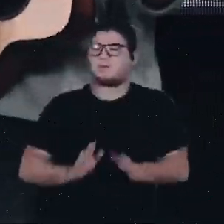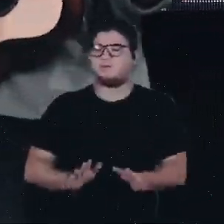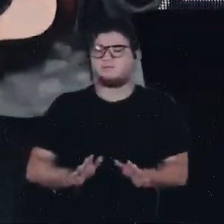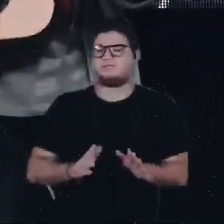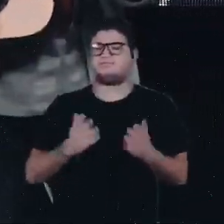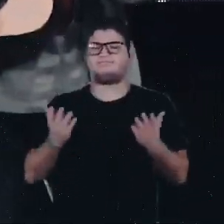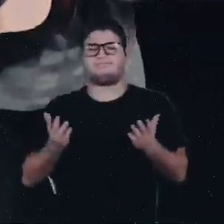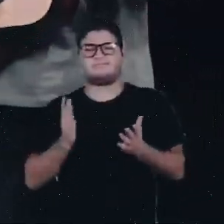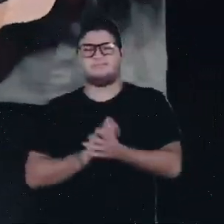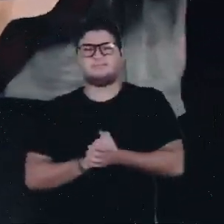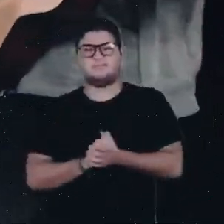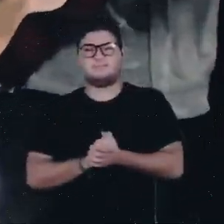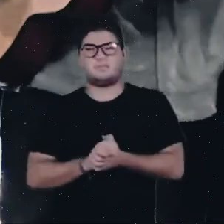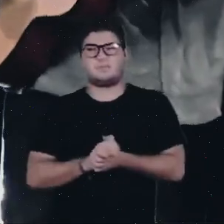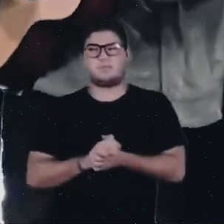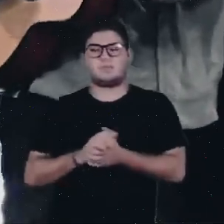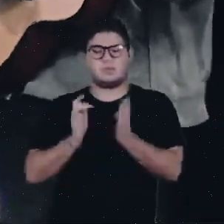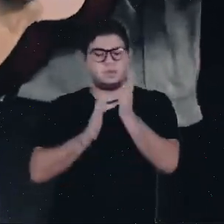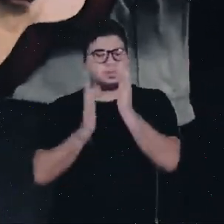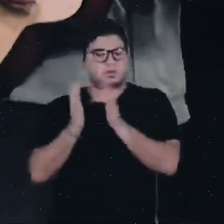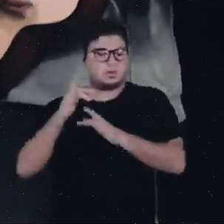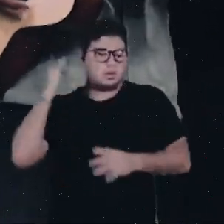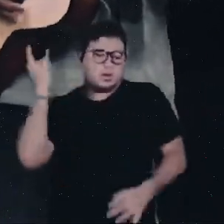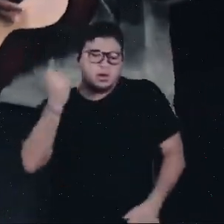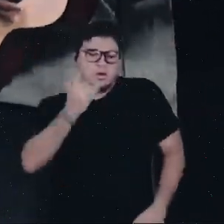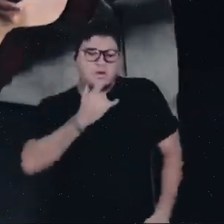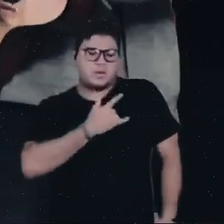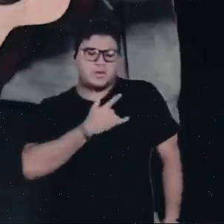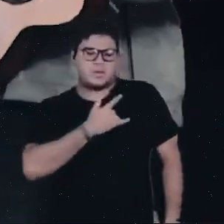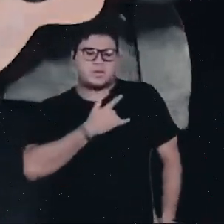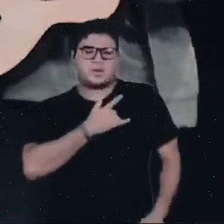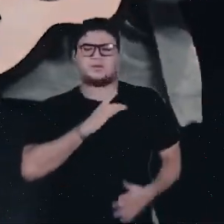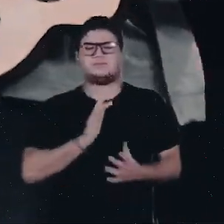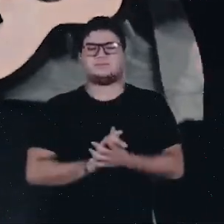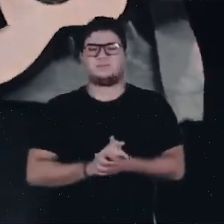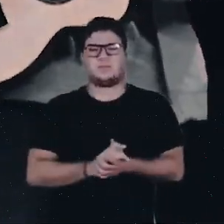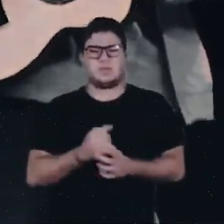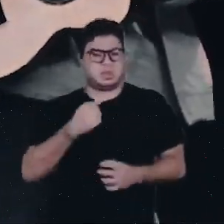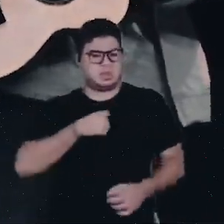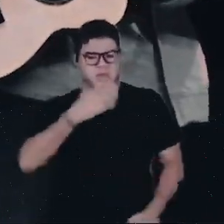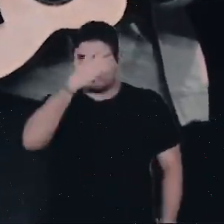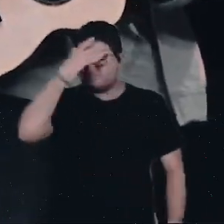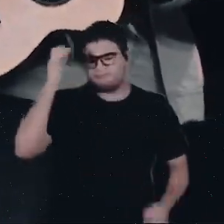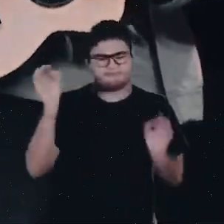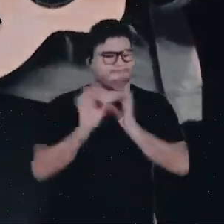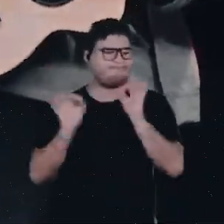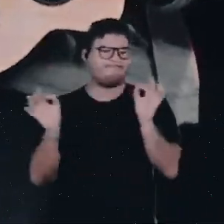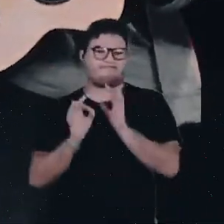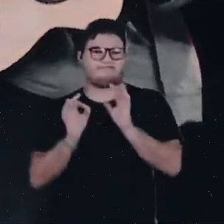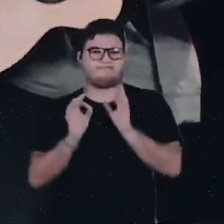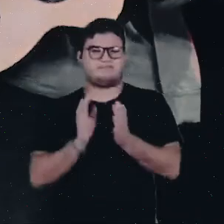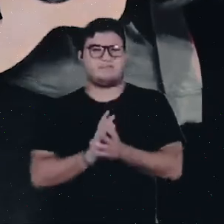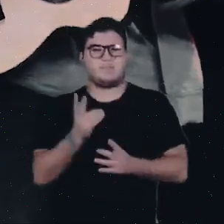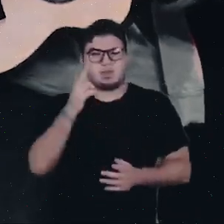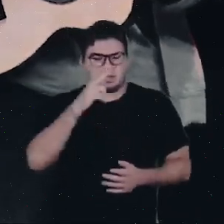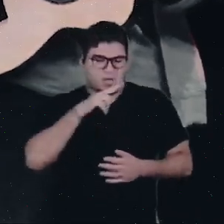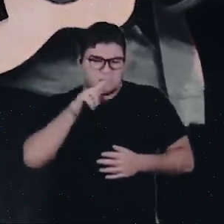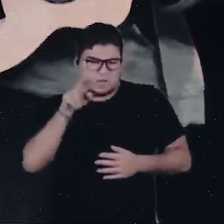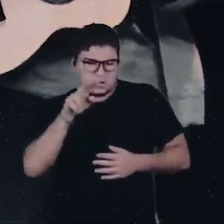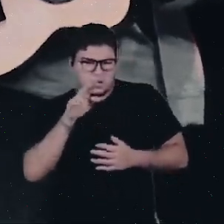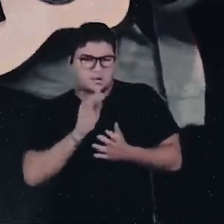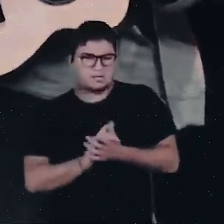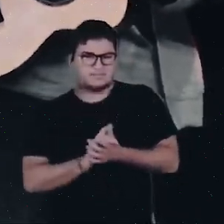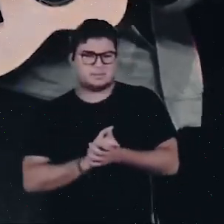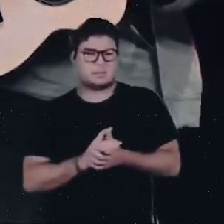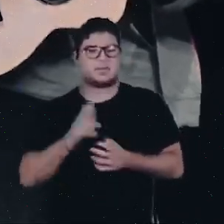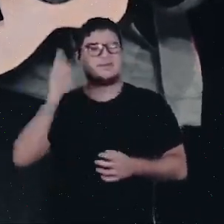Olha o quanto Jesus nos ama. Embora ela possa se esquecer, eu não me esquecerei de você. Veja, eu gravei